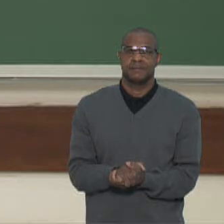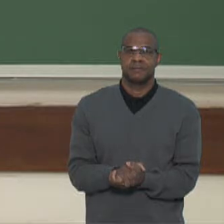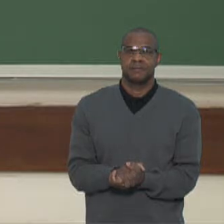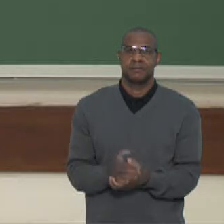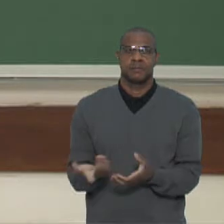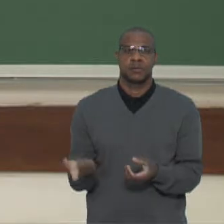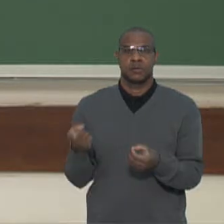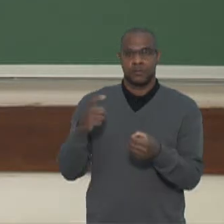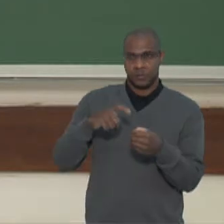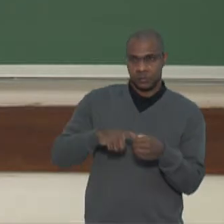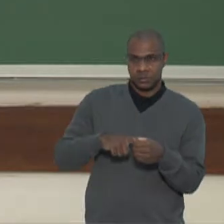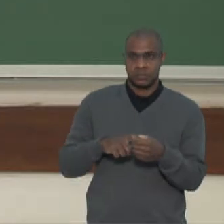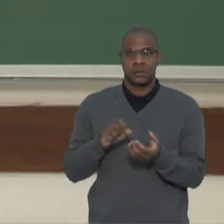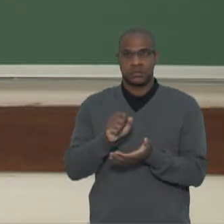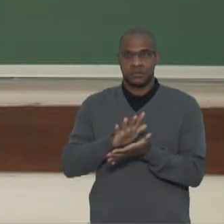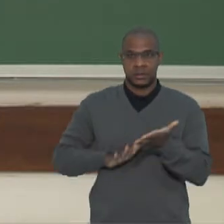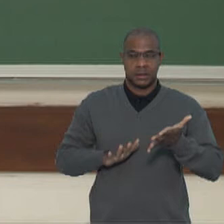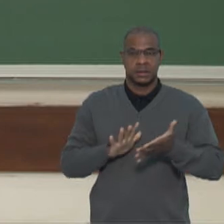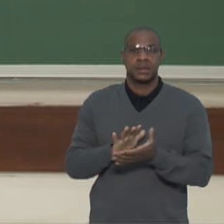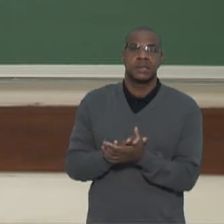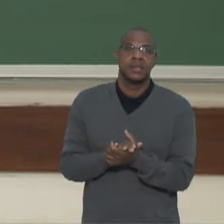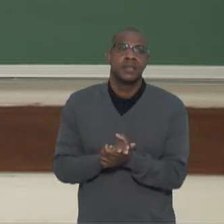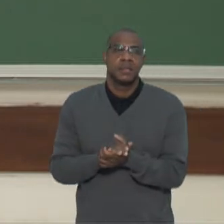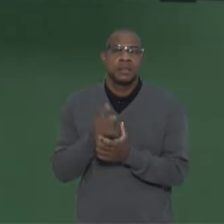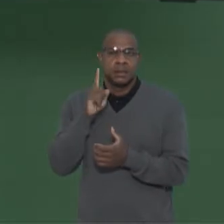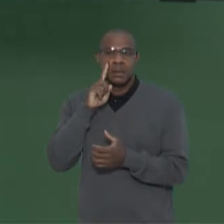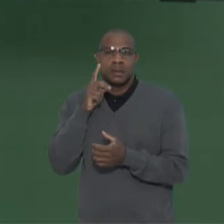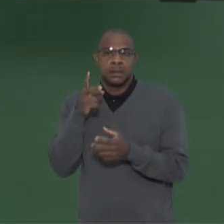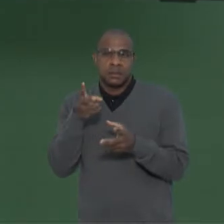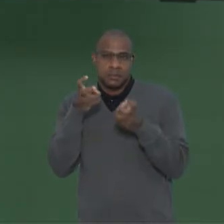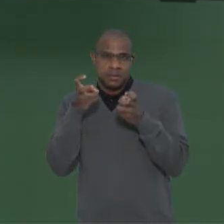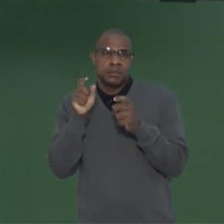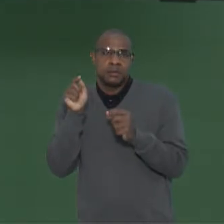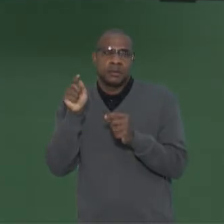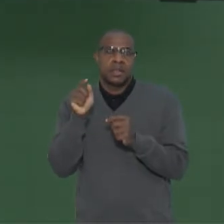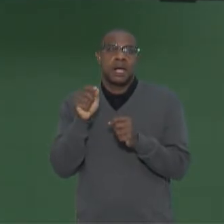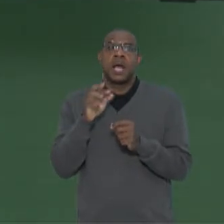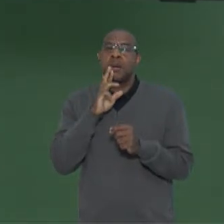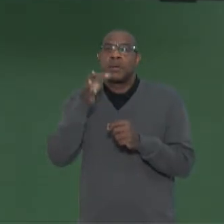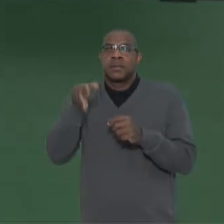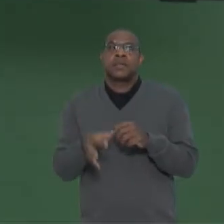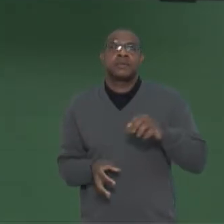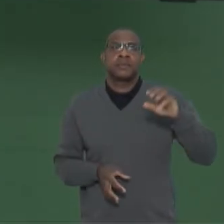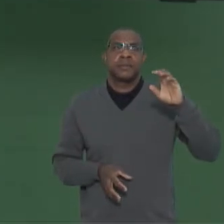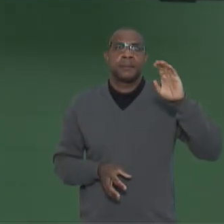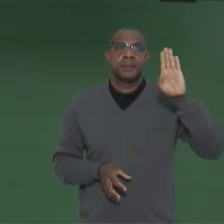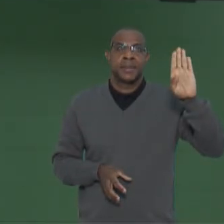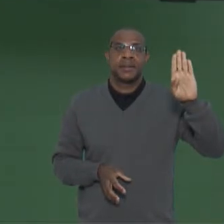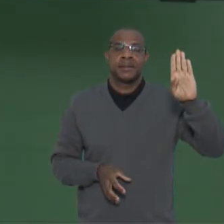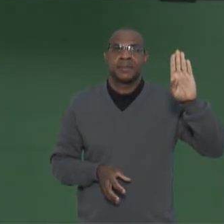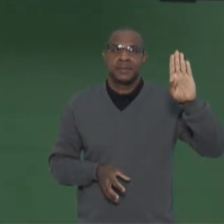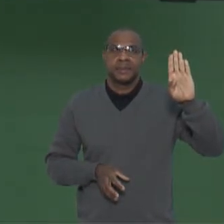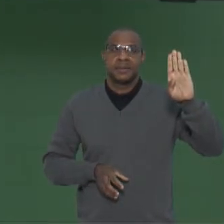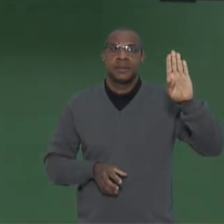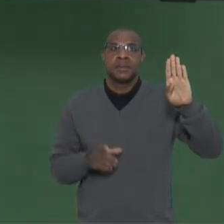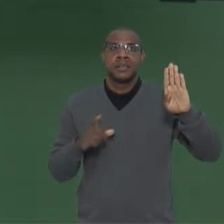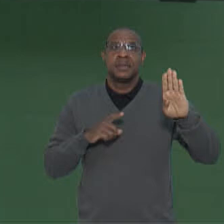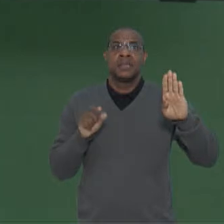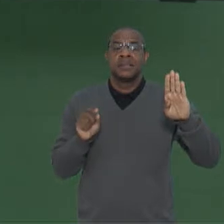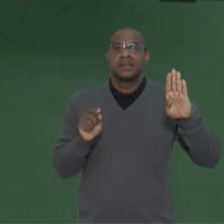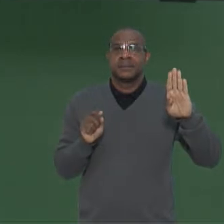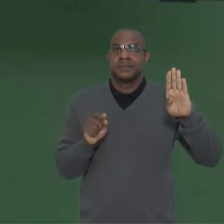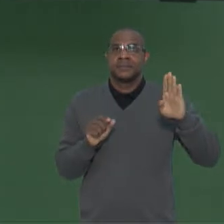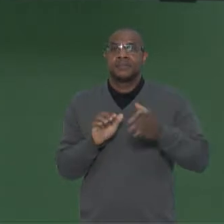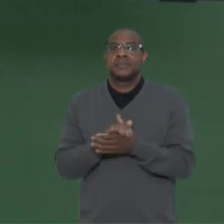Retomando então aqui o nosso exercício, se vocês observarem, a resposta correta é a letra B. Quando fala combater os